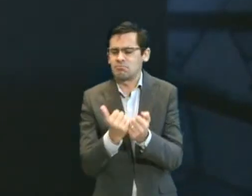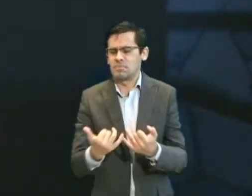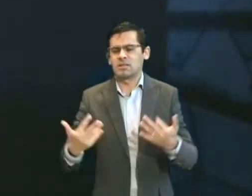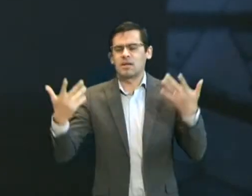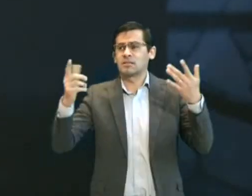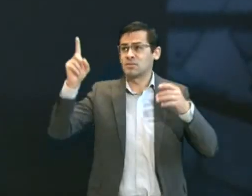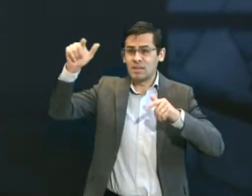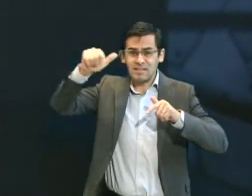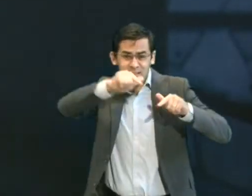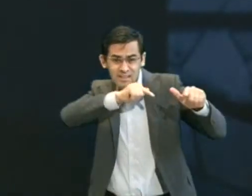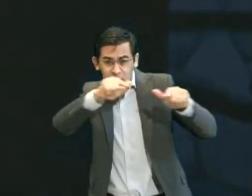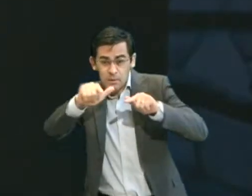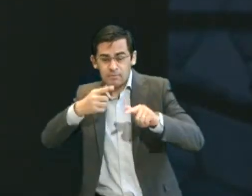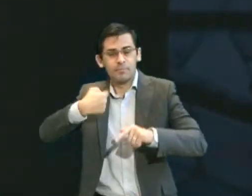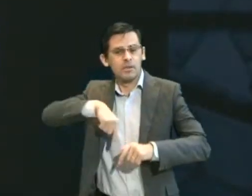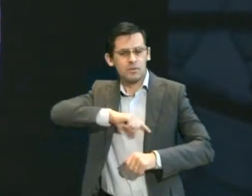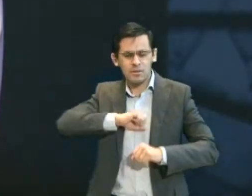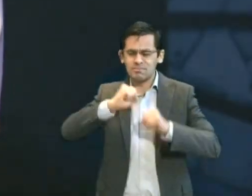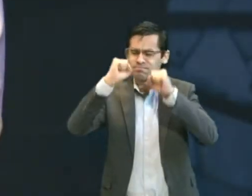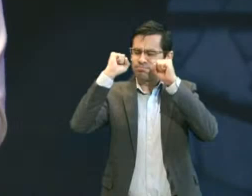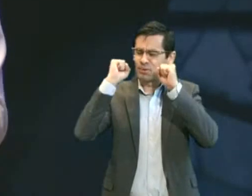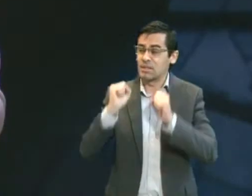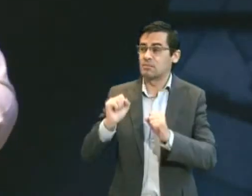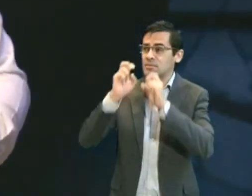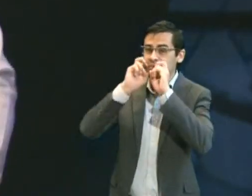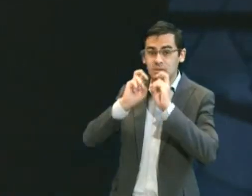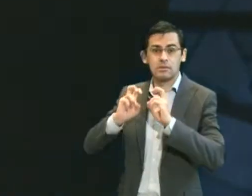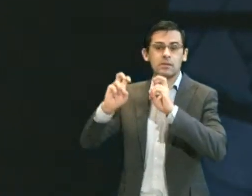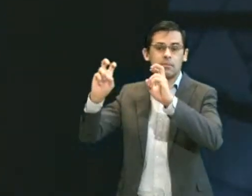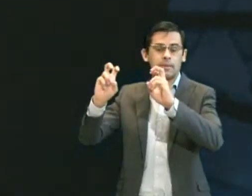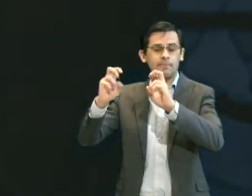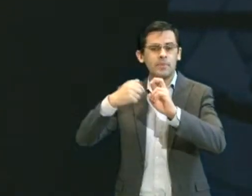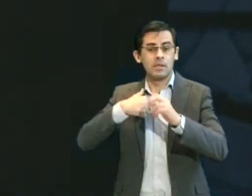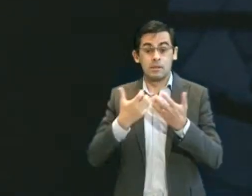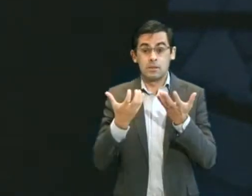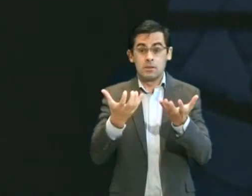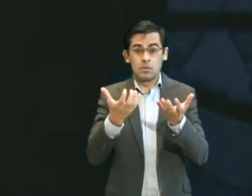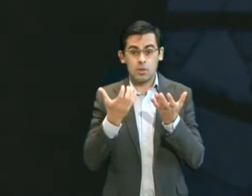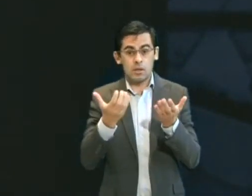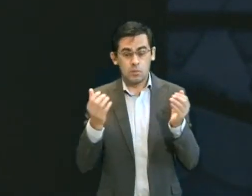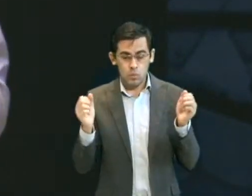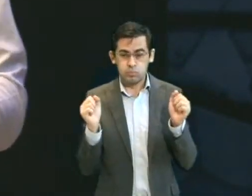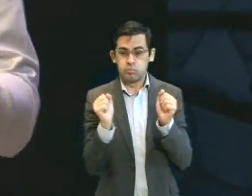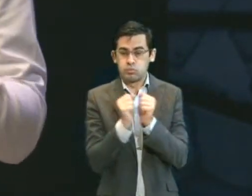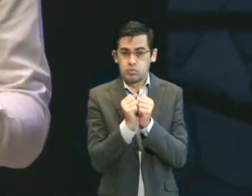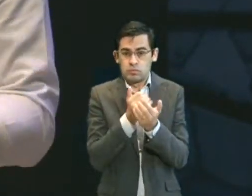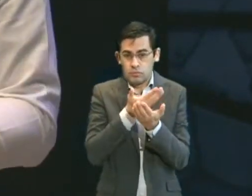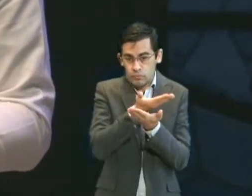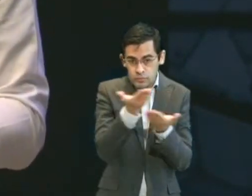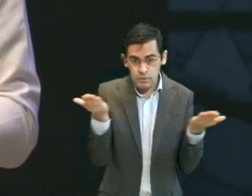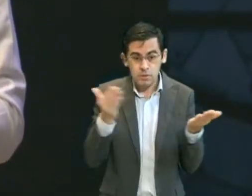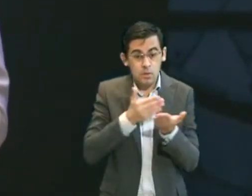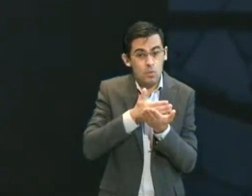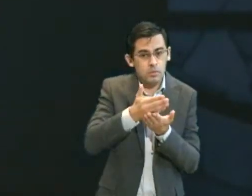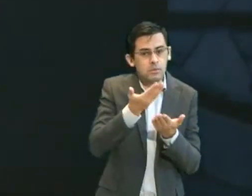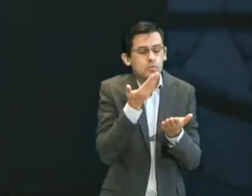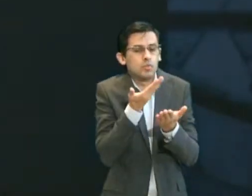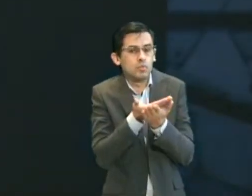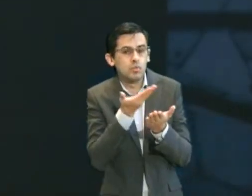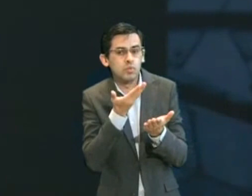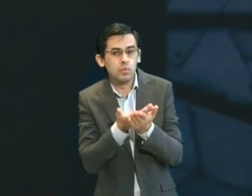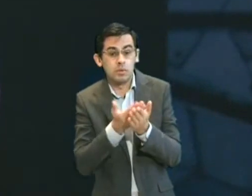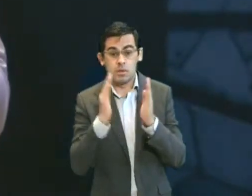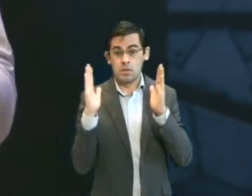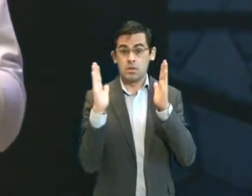está agindo, nós podemos clamar. Eu queria hoje começar junto com você, estudando